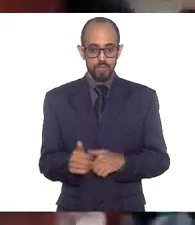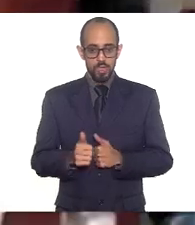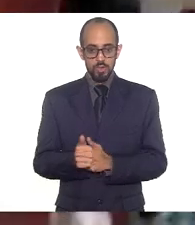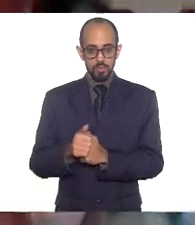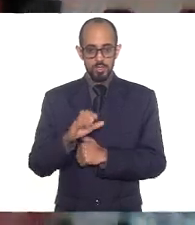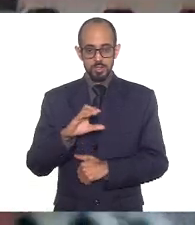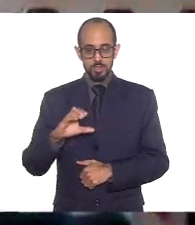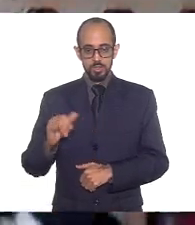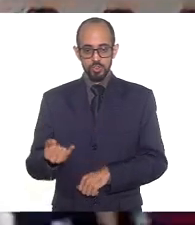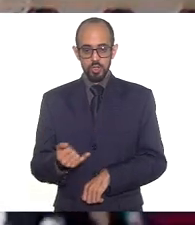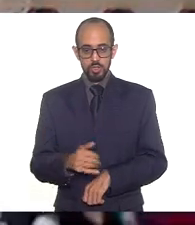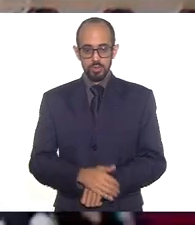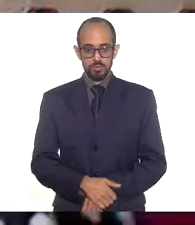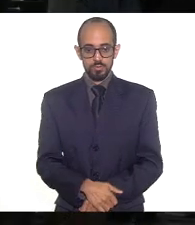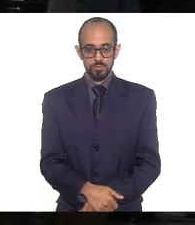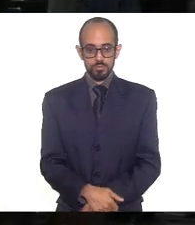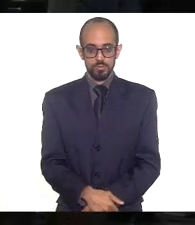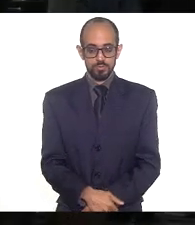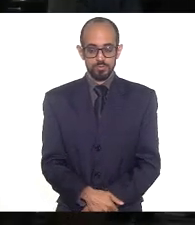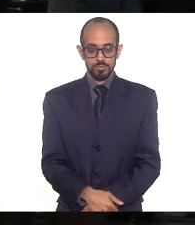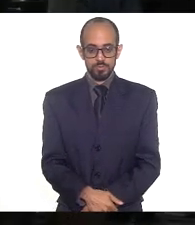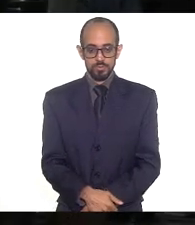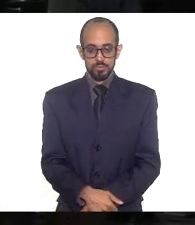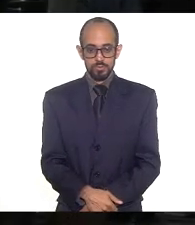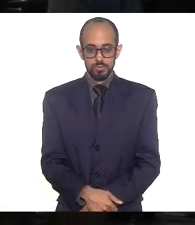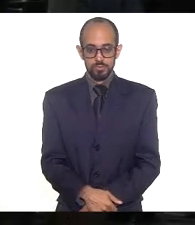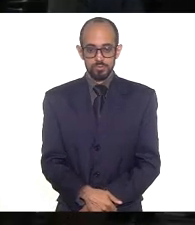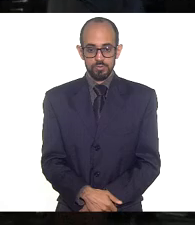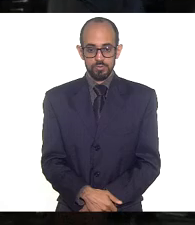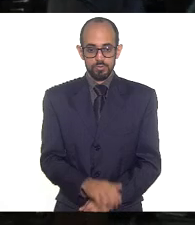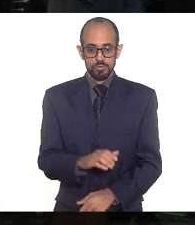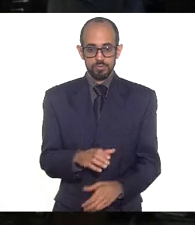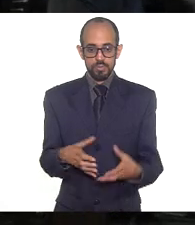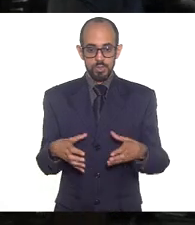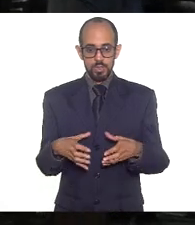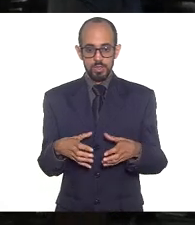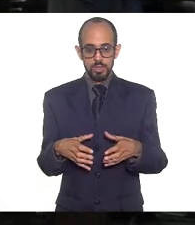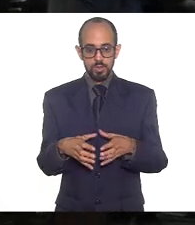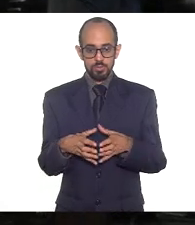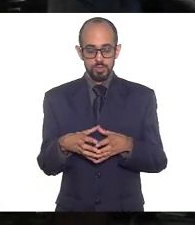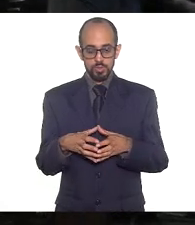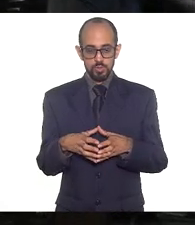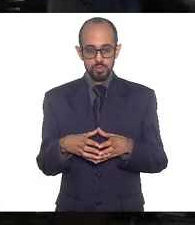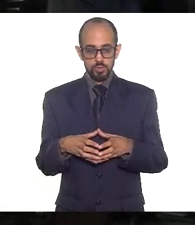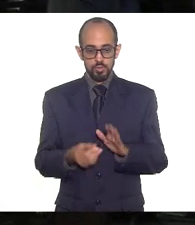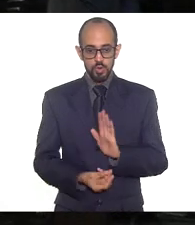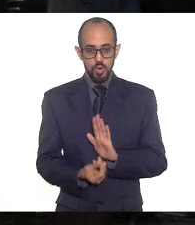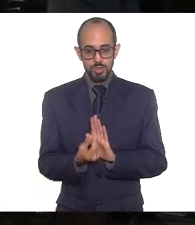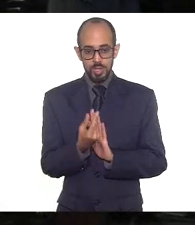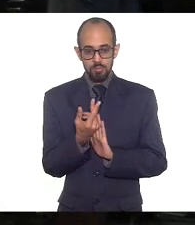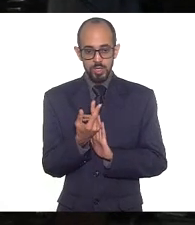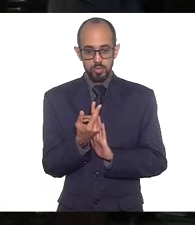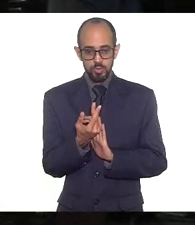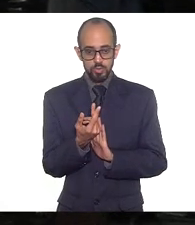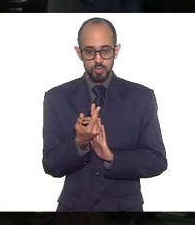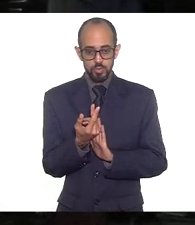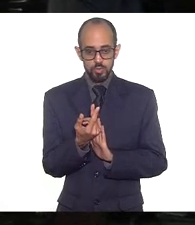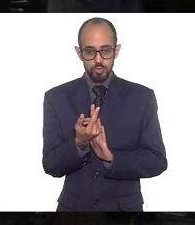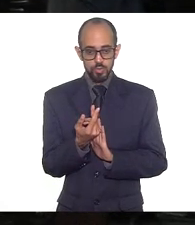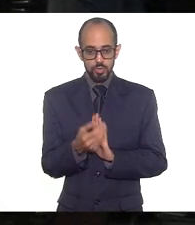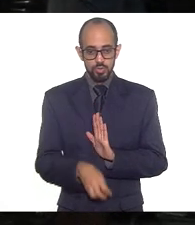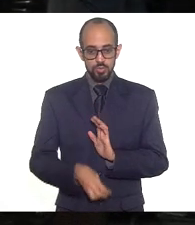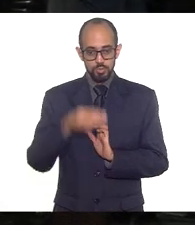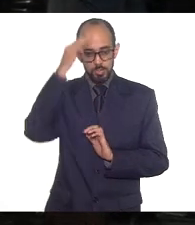a comparecer na sexta e pela comissão é de orçamento o